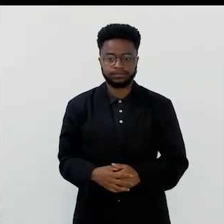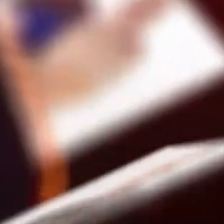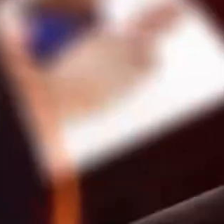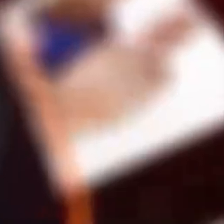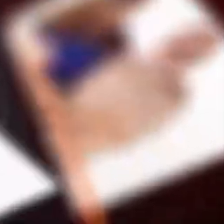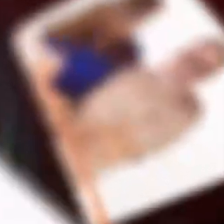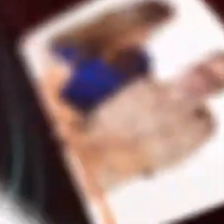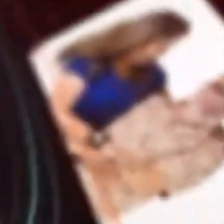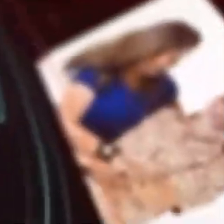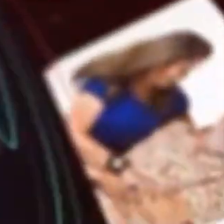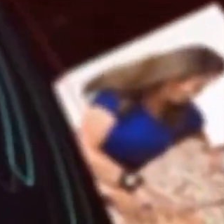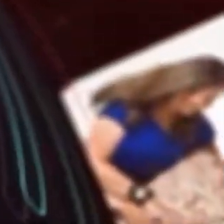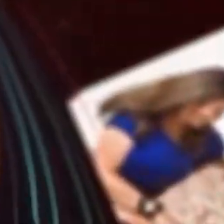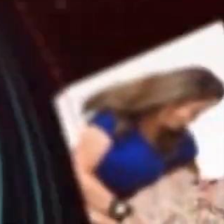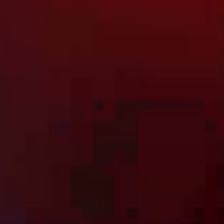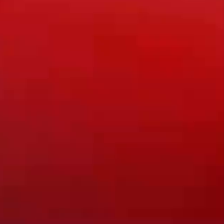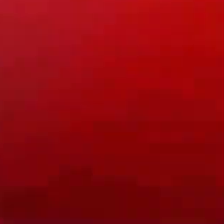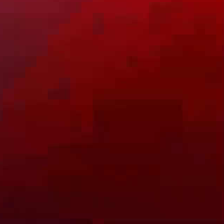Quintais.